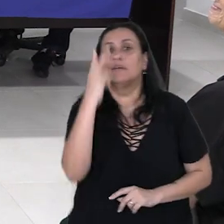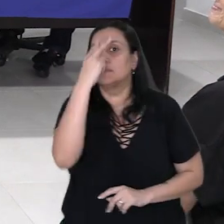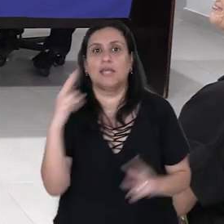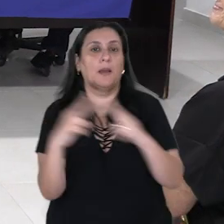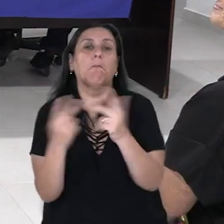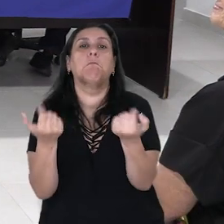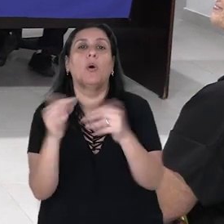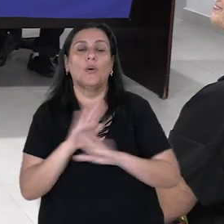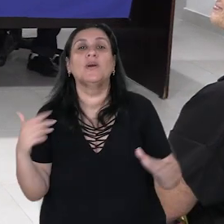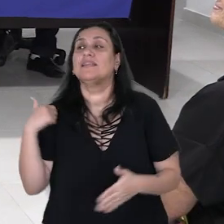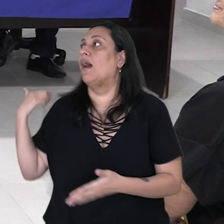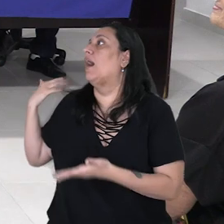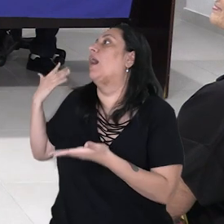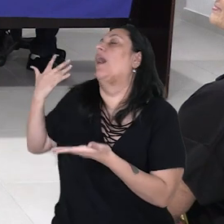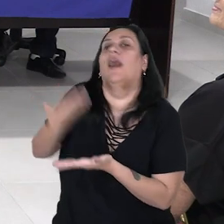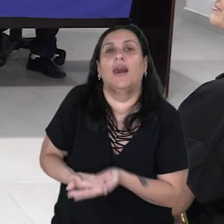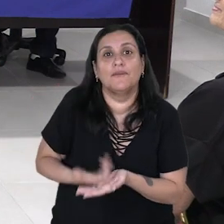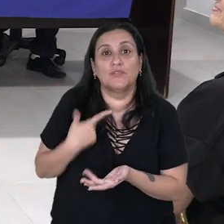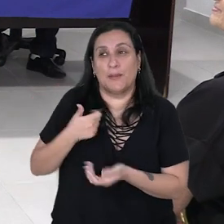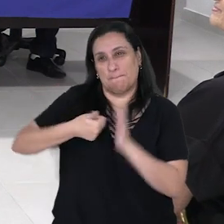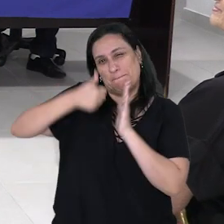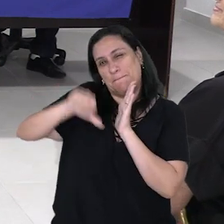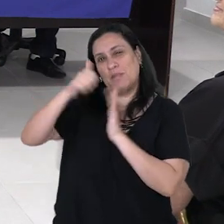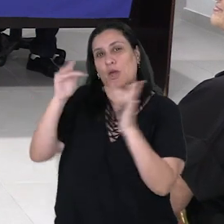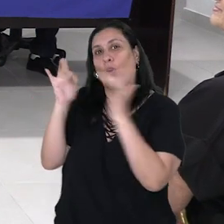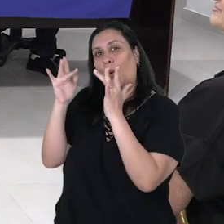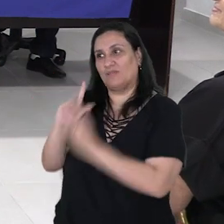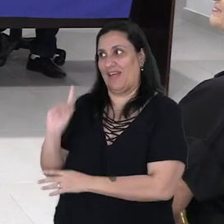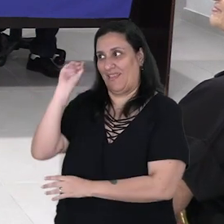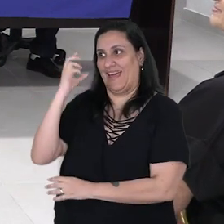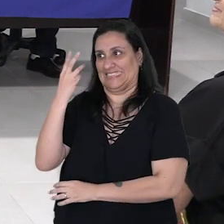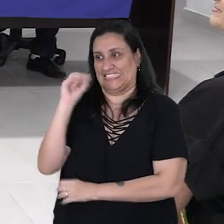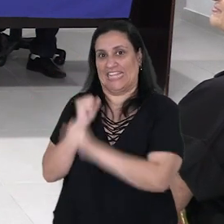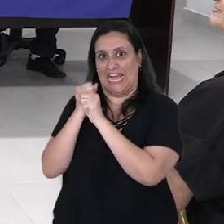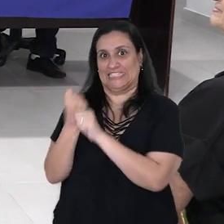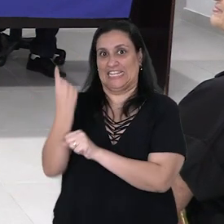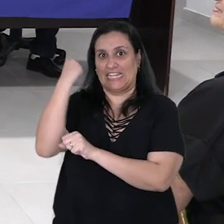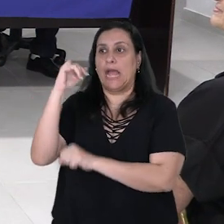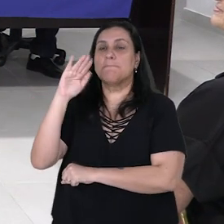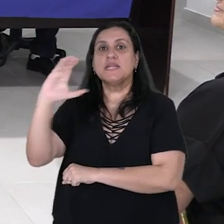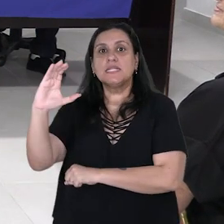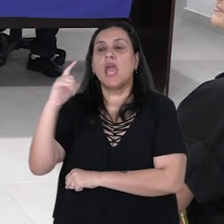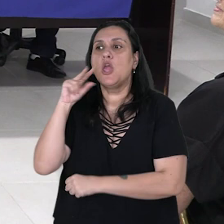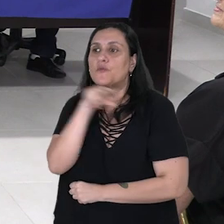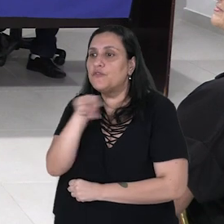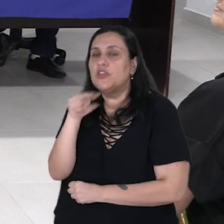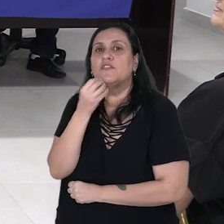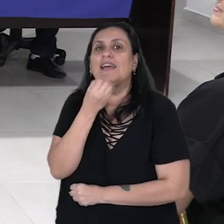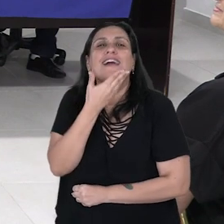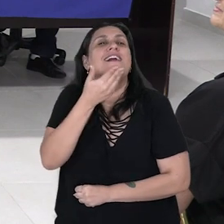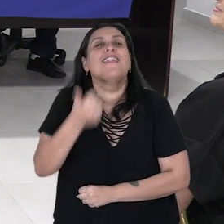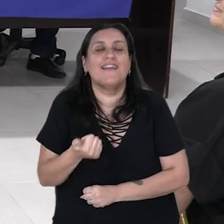Então, desde aquela época, foi o primeiro contato que eu tive direto assim, com o IBC, e fica, é